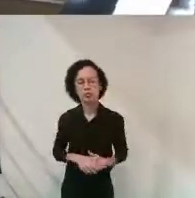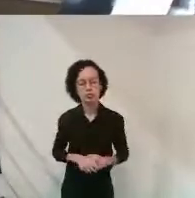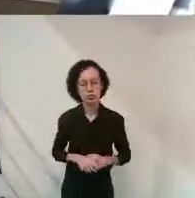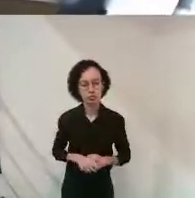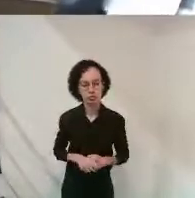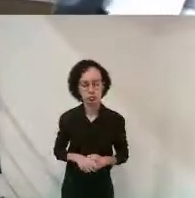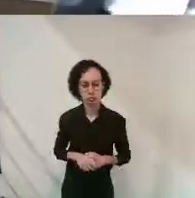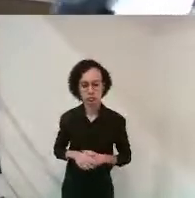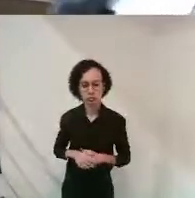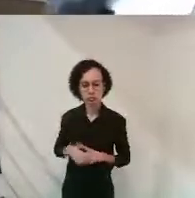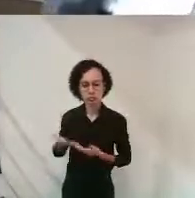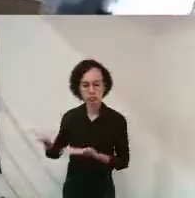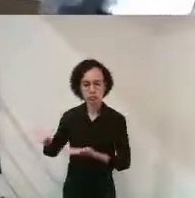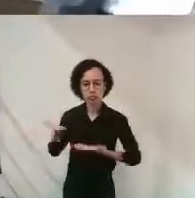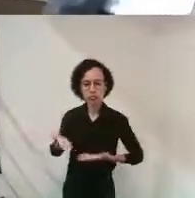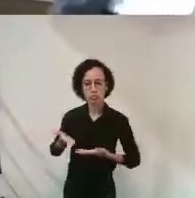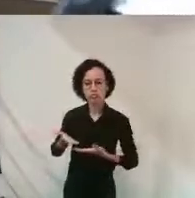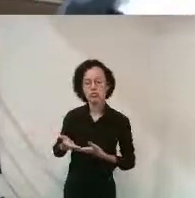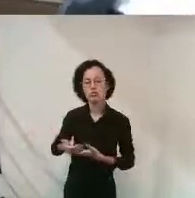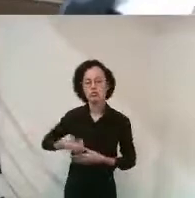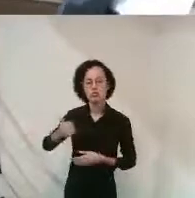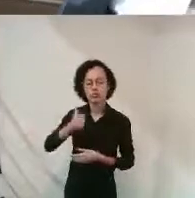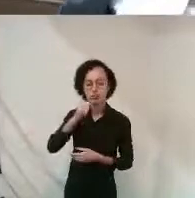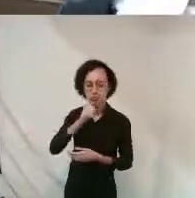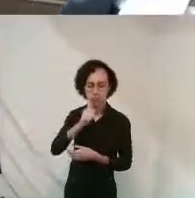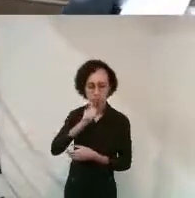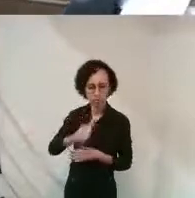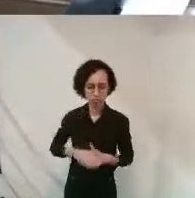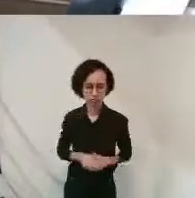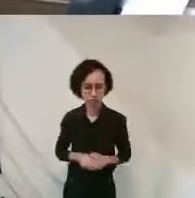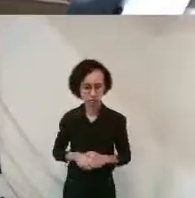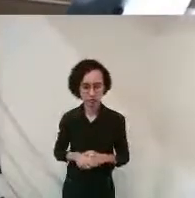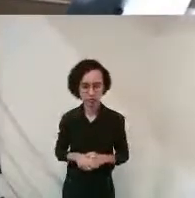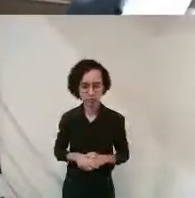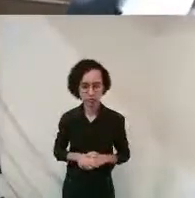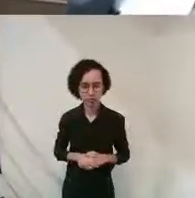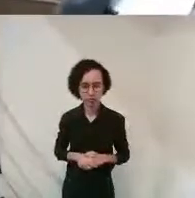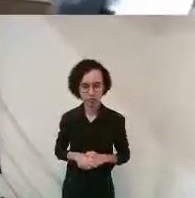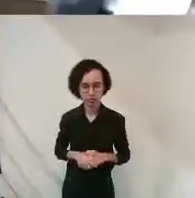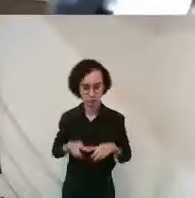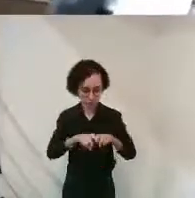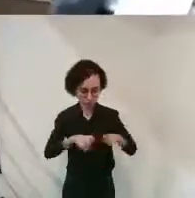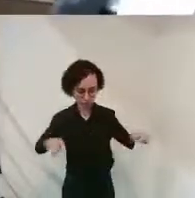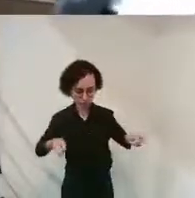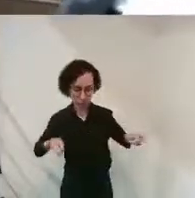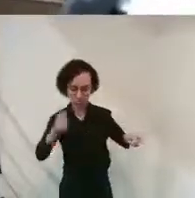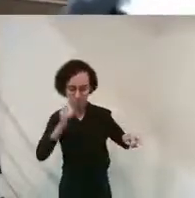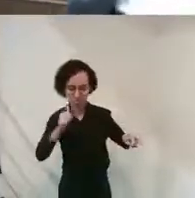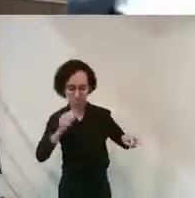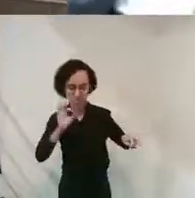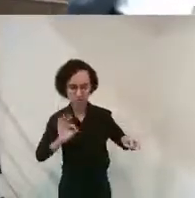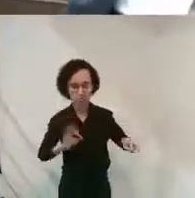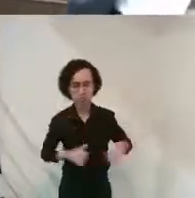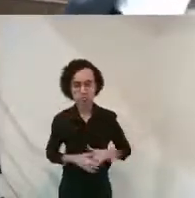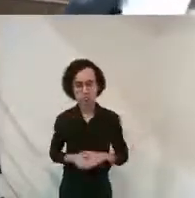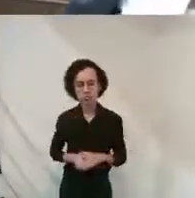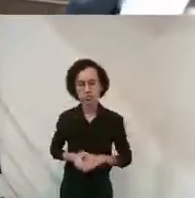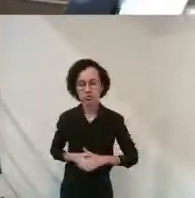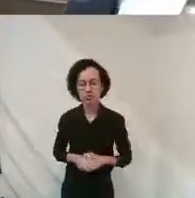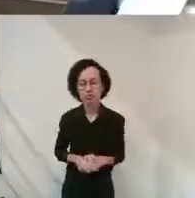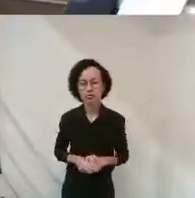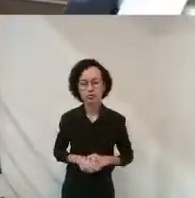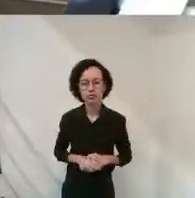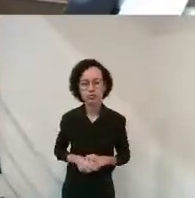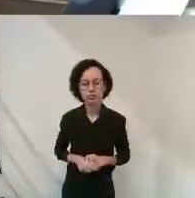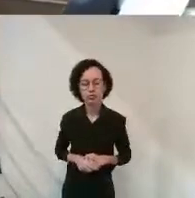de chamar a primeira mulher aqui que vai falar, esse time de peso de mulheres aqui que estão na mesa, é